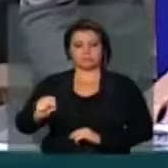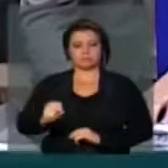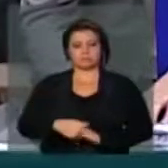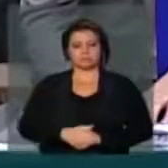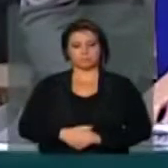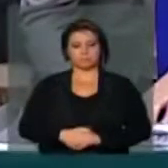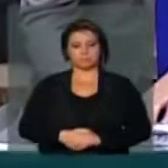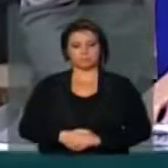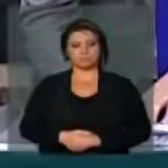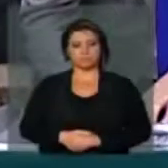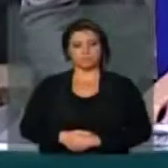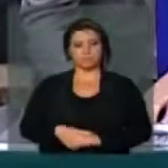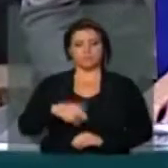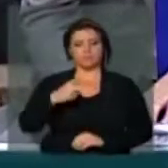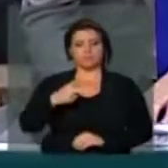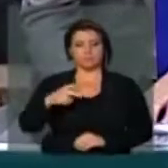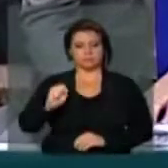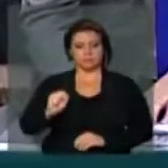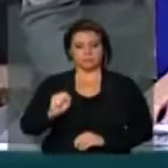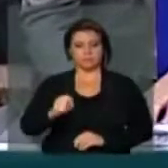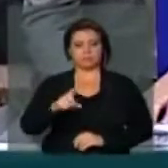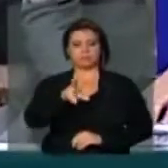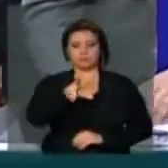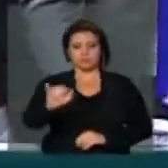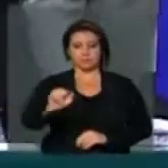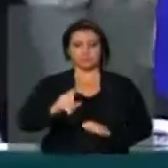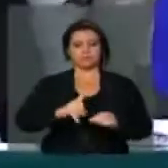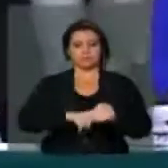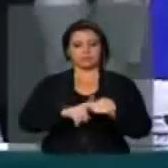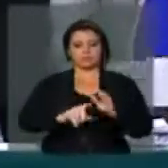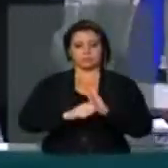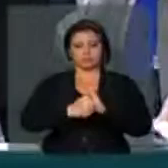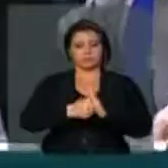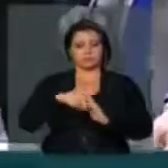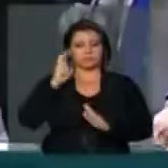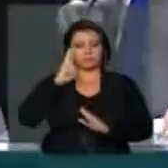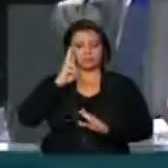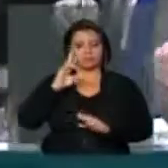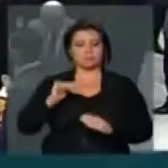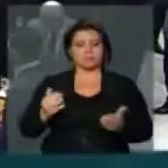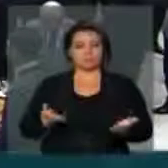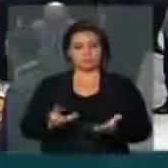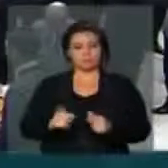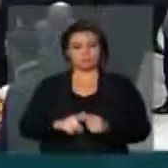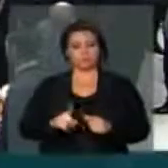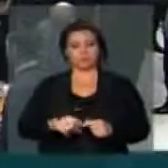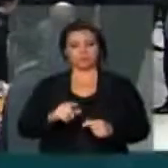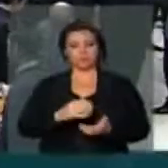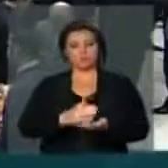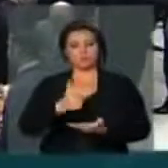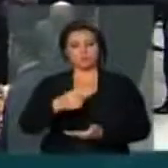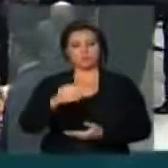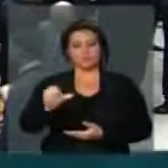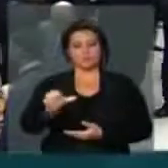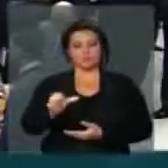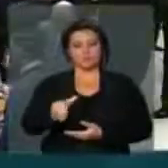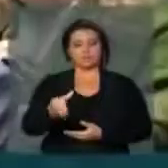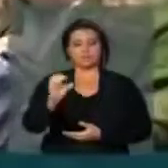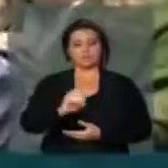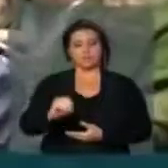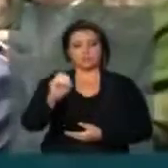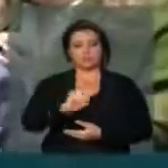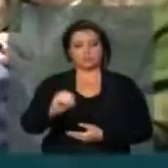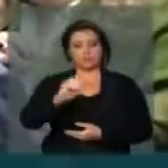Senhor presidente, a bancada do PPS vai obstruir, lembrando que nós saímos no dia 26 de outubro